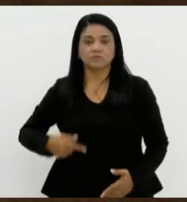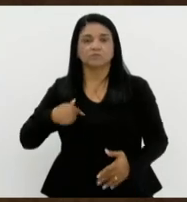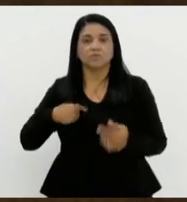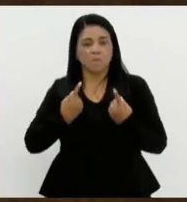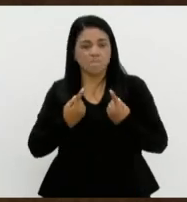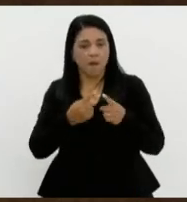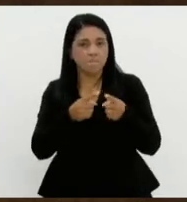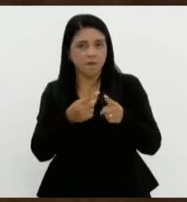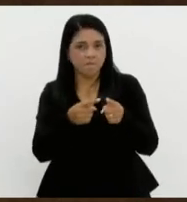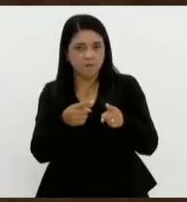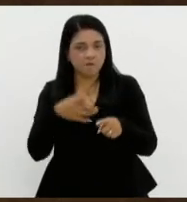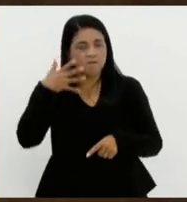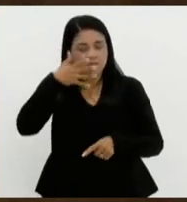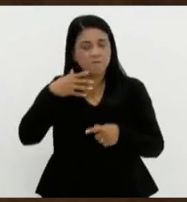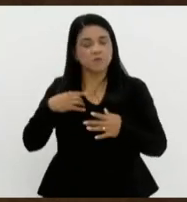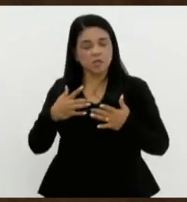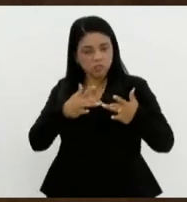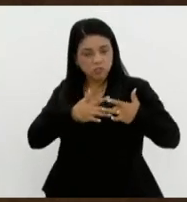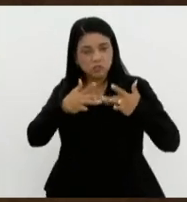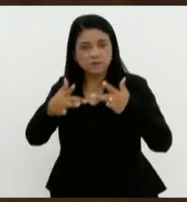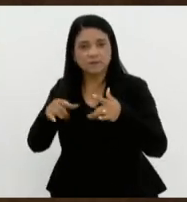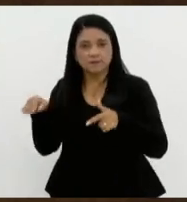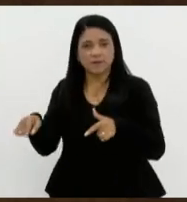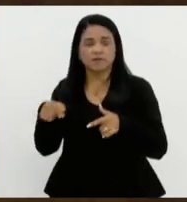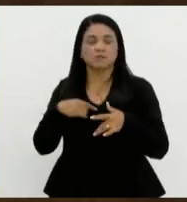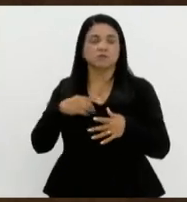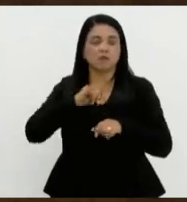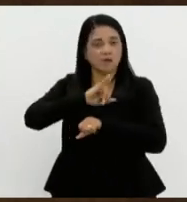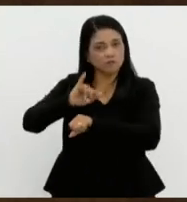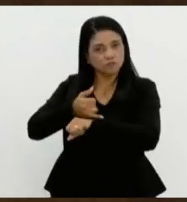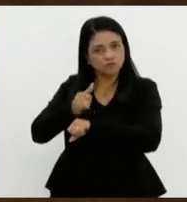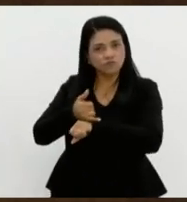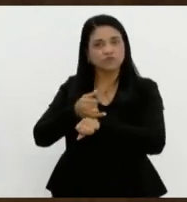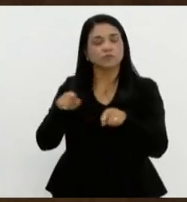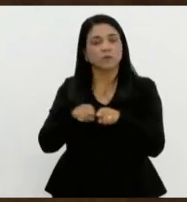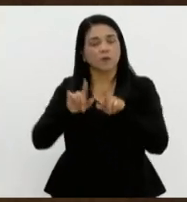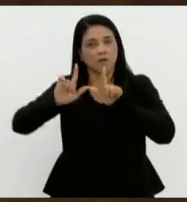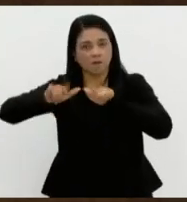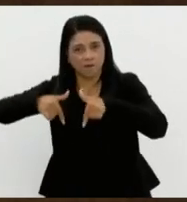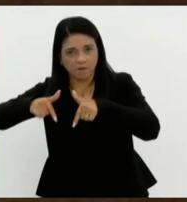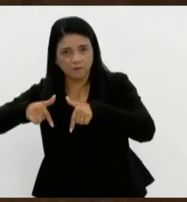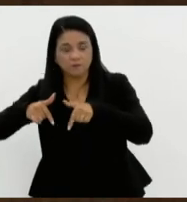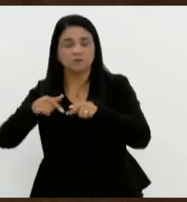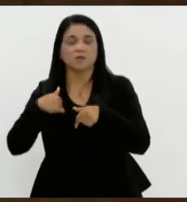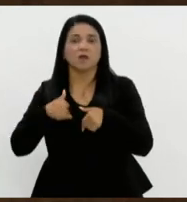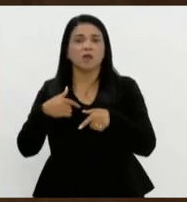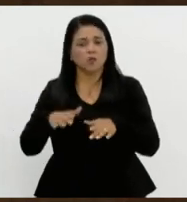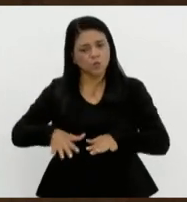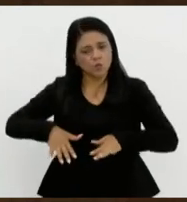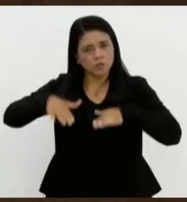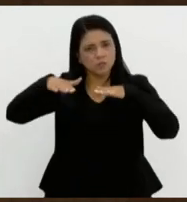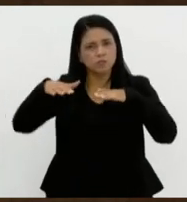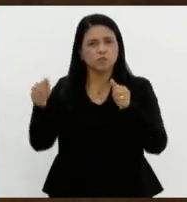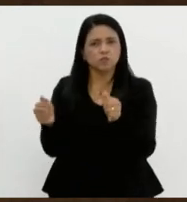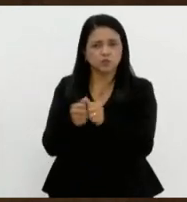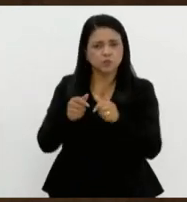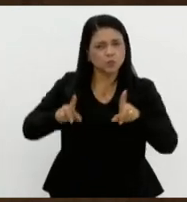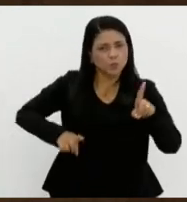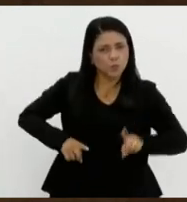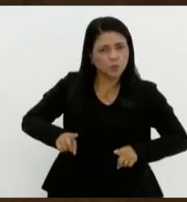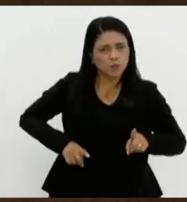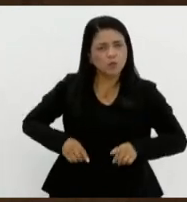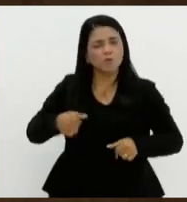solidariedade à comunidade israelita, à comunidade judaica do Brasil, com os quais eu cresci, meus primos, na adolescência,